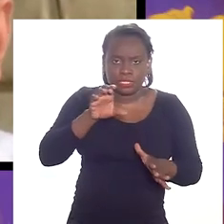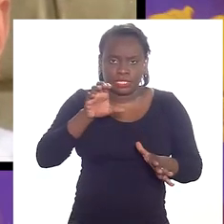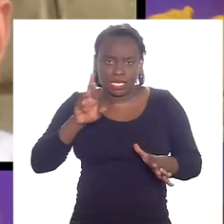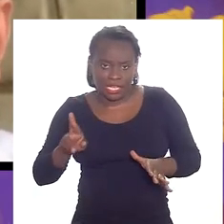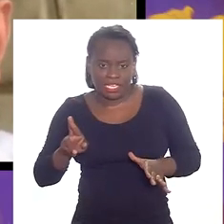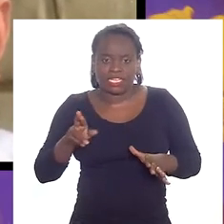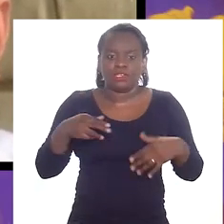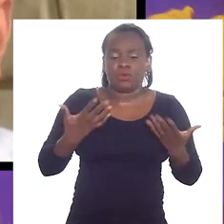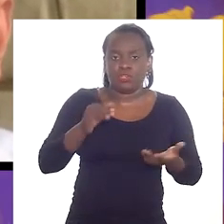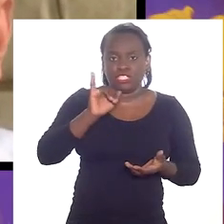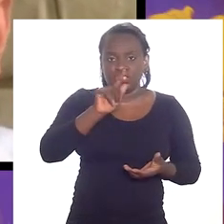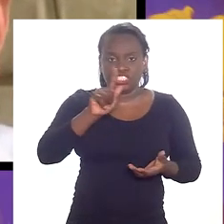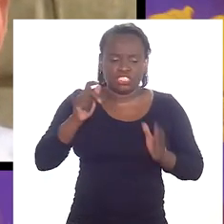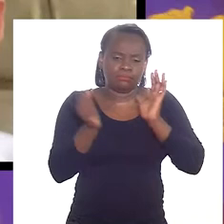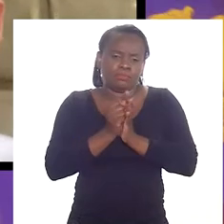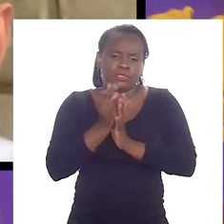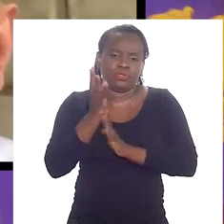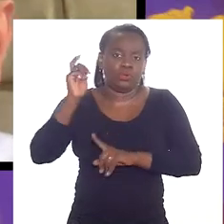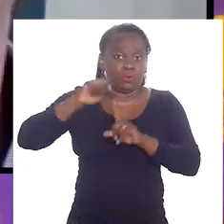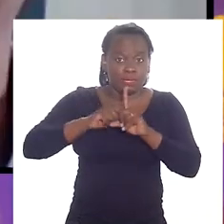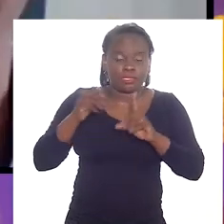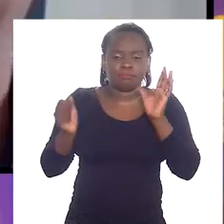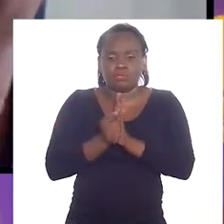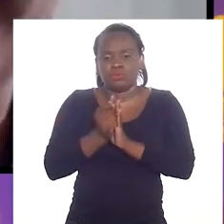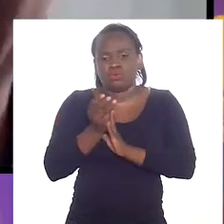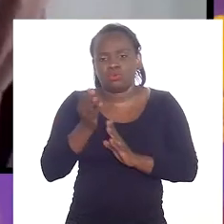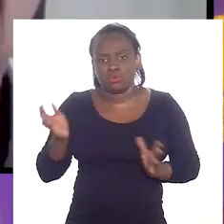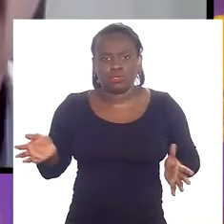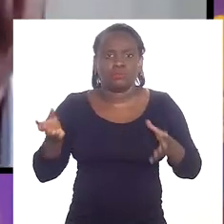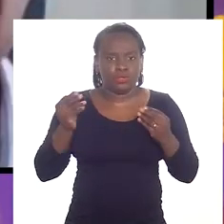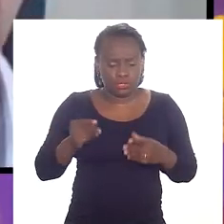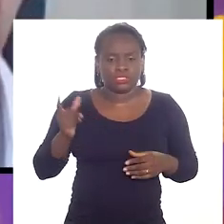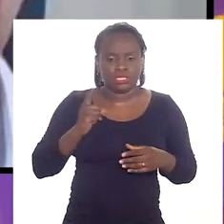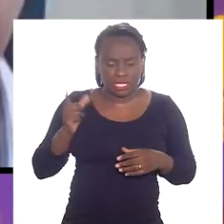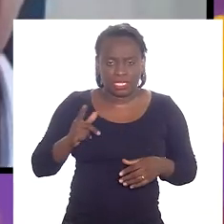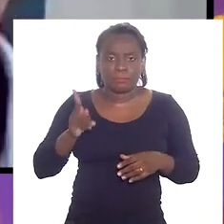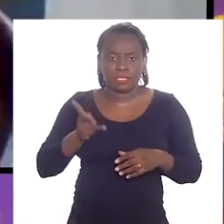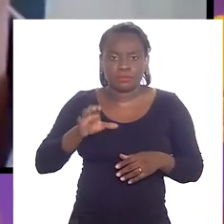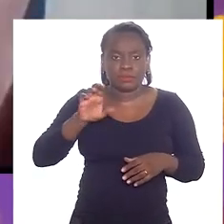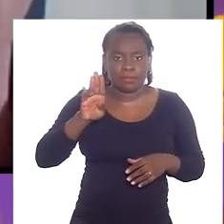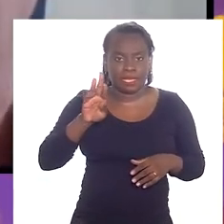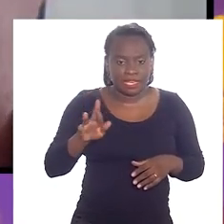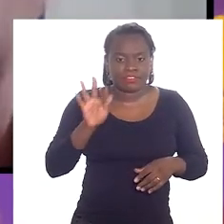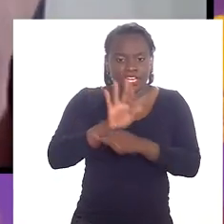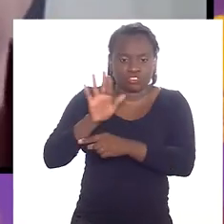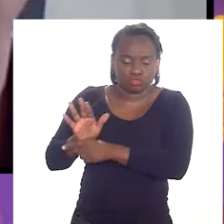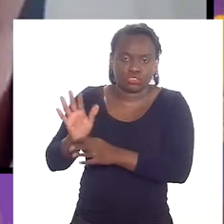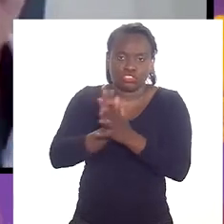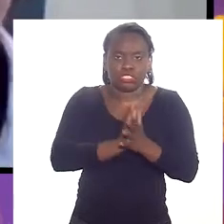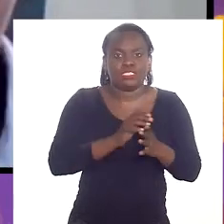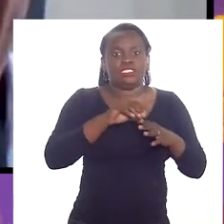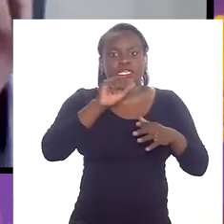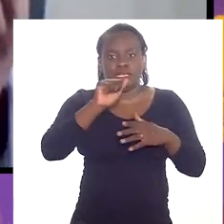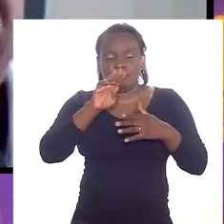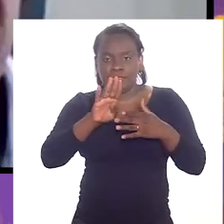tratados de um jeito especial, eles fazem os exames de PCR ou aquele de IgG várias vezes no mês, os